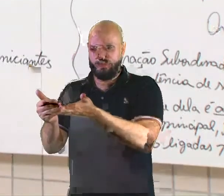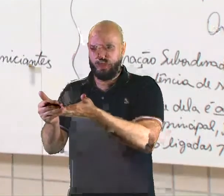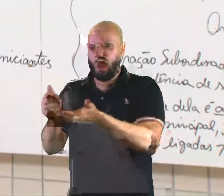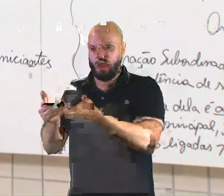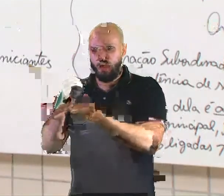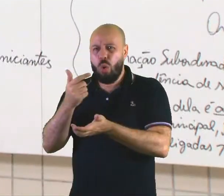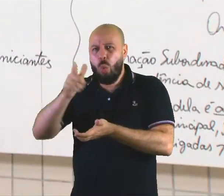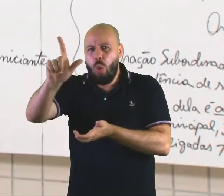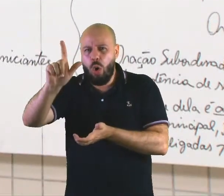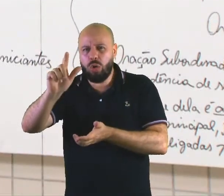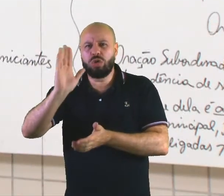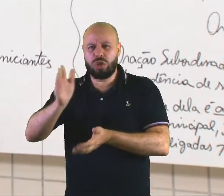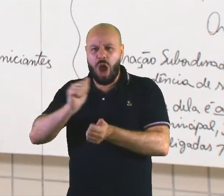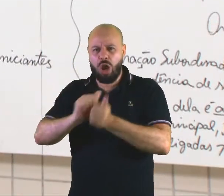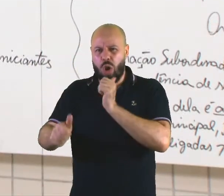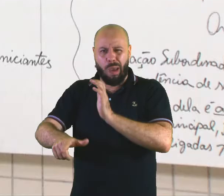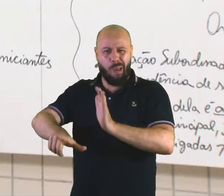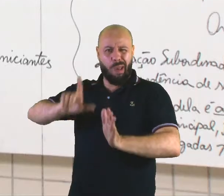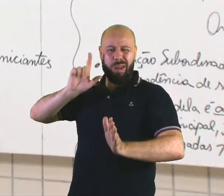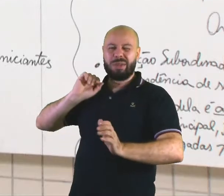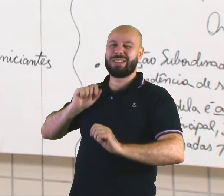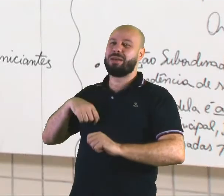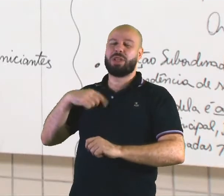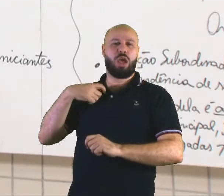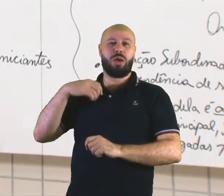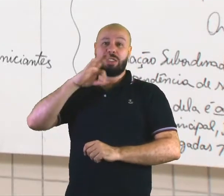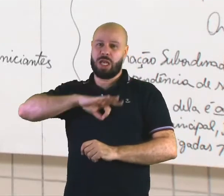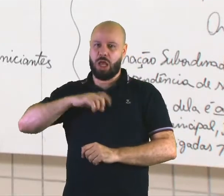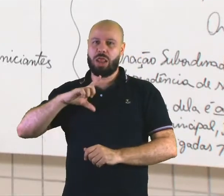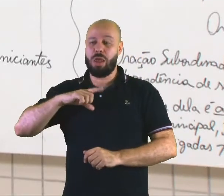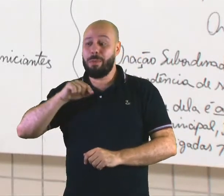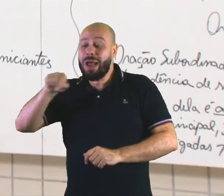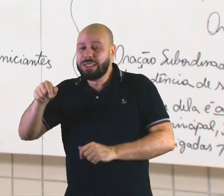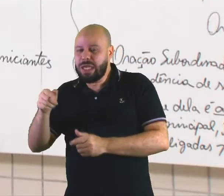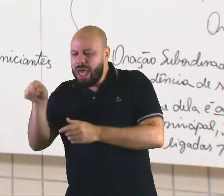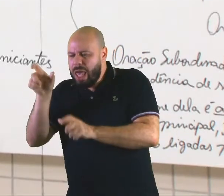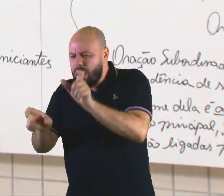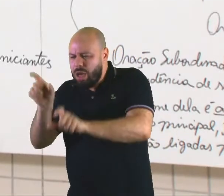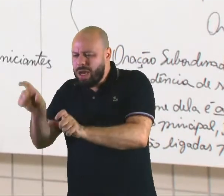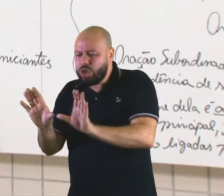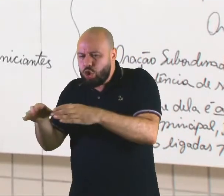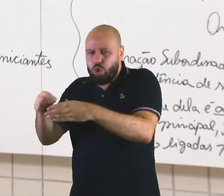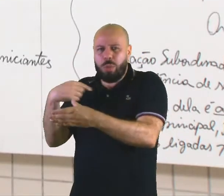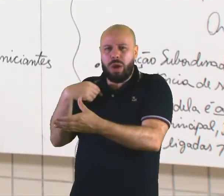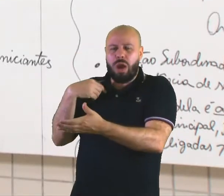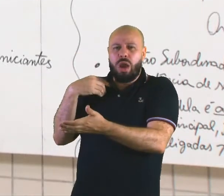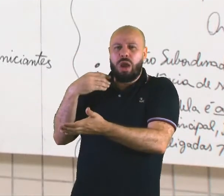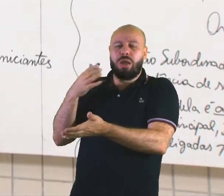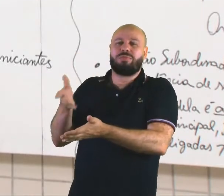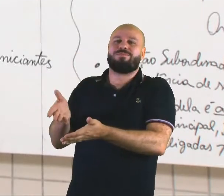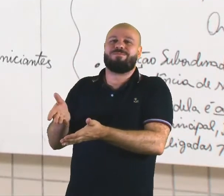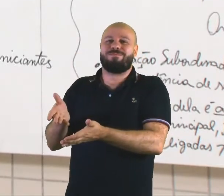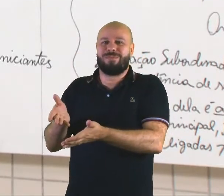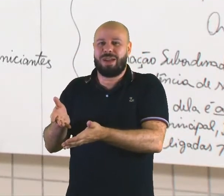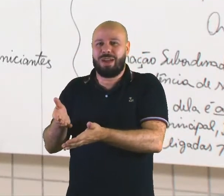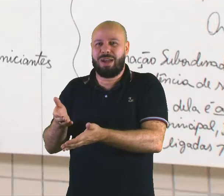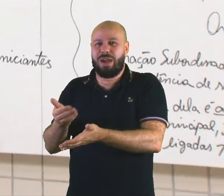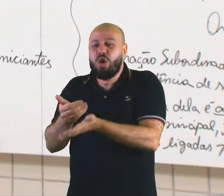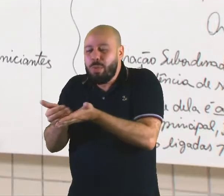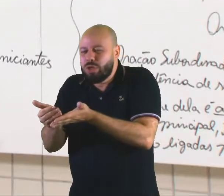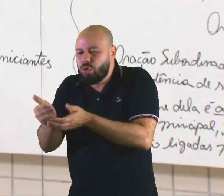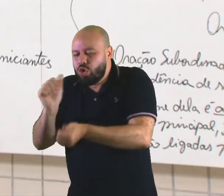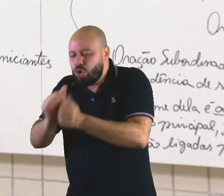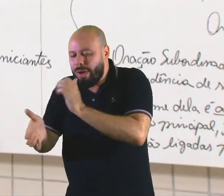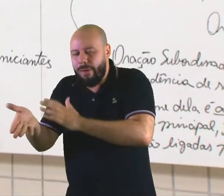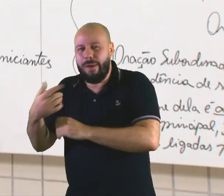não recebem salários, tá? Então, elas não vêm entre vírgulas, tá bom? A